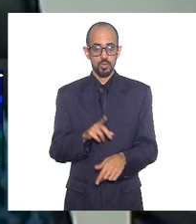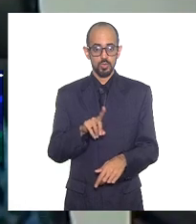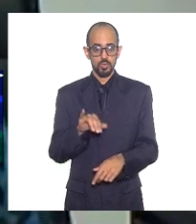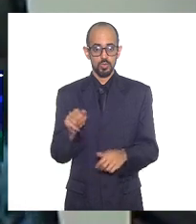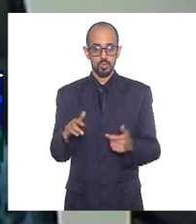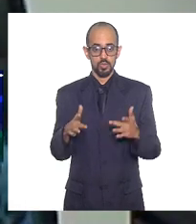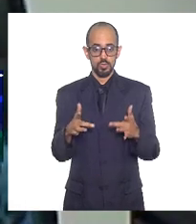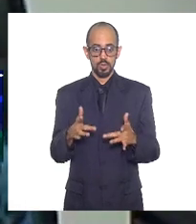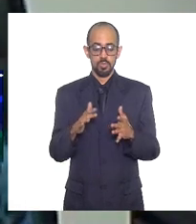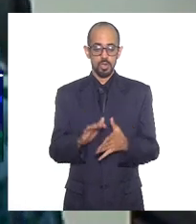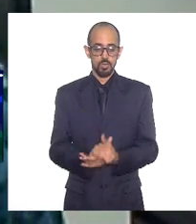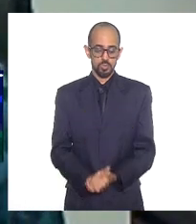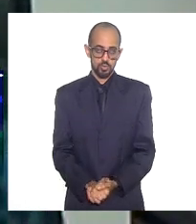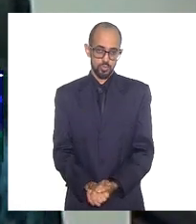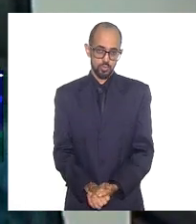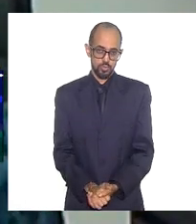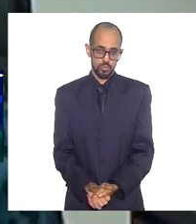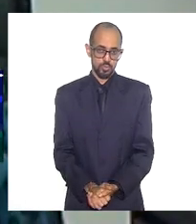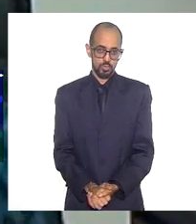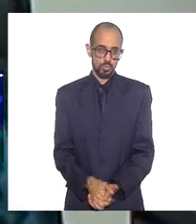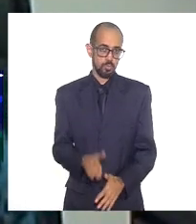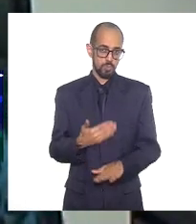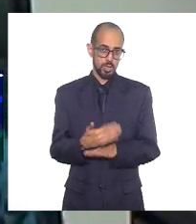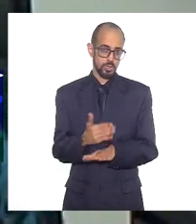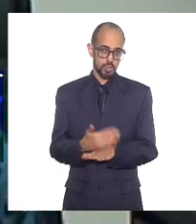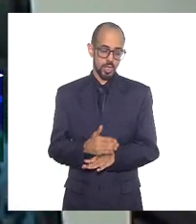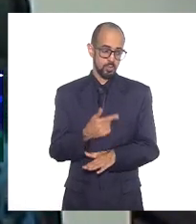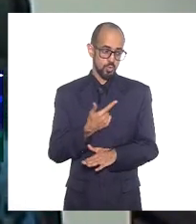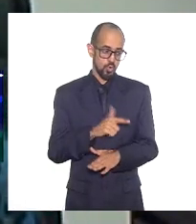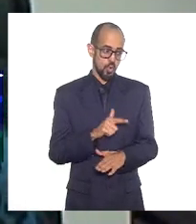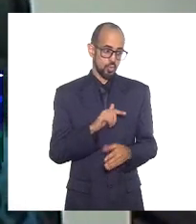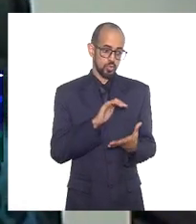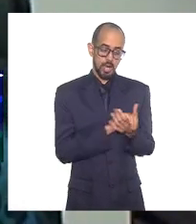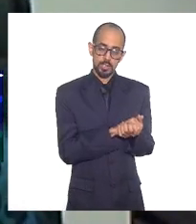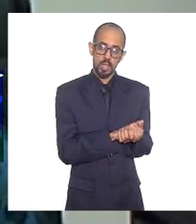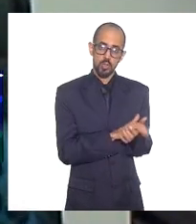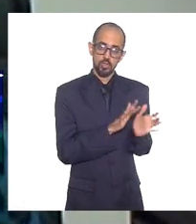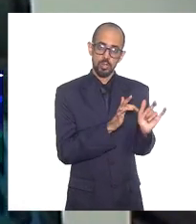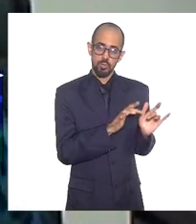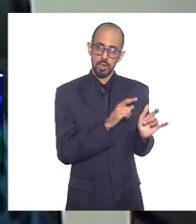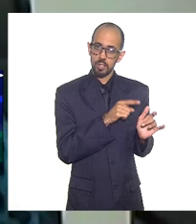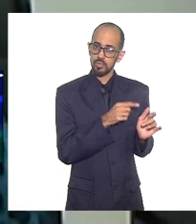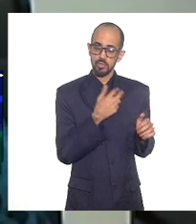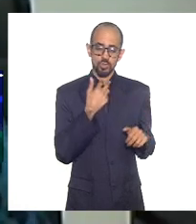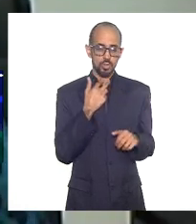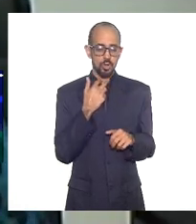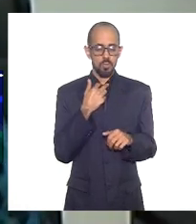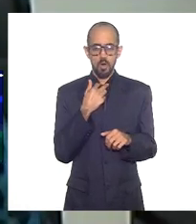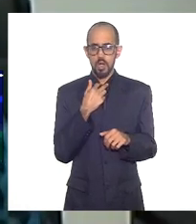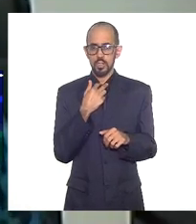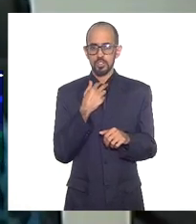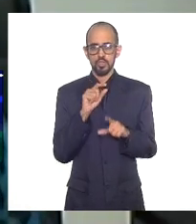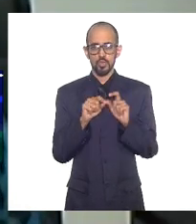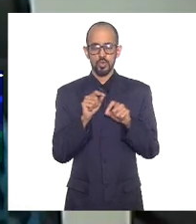dos Namorados, praticado por um casal de namorados. Então, a gente não pode